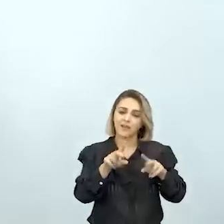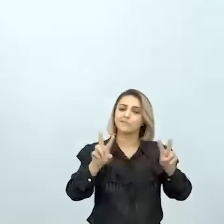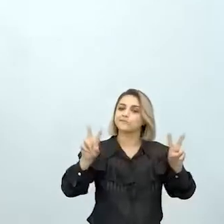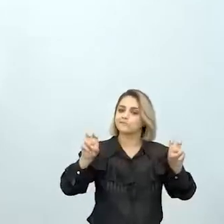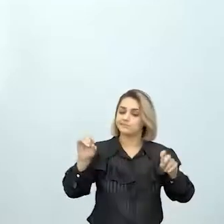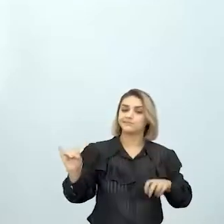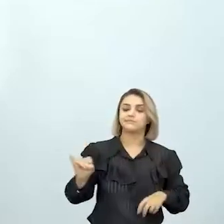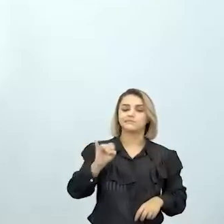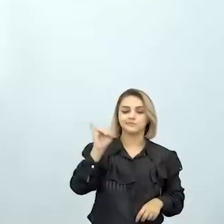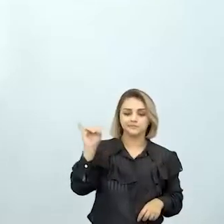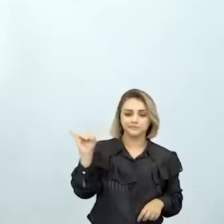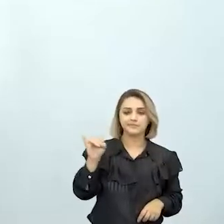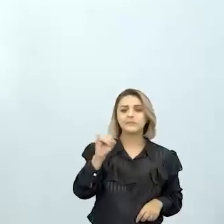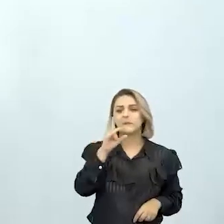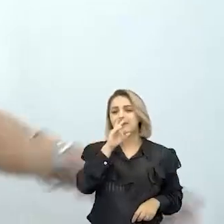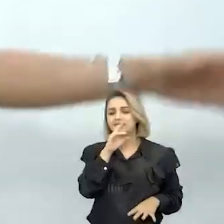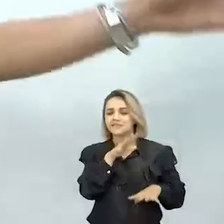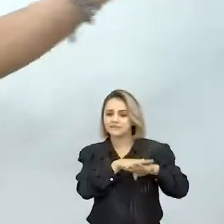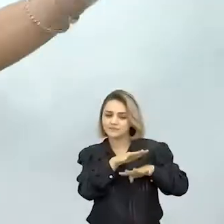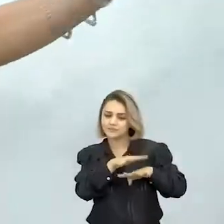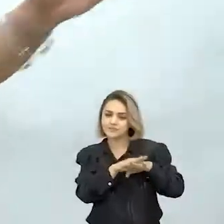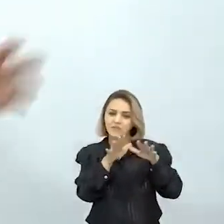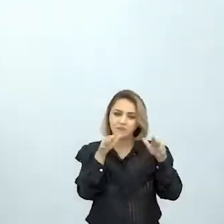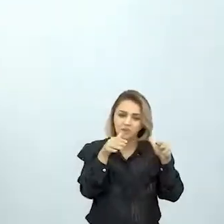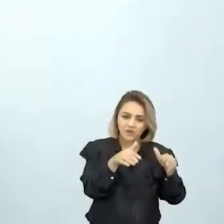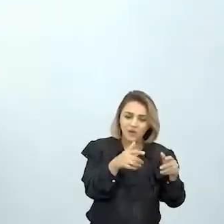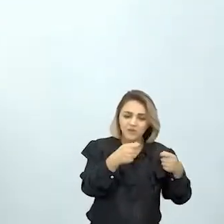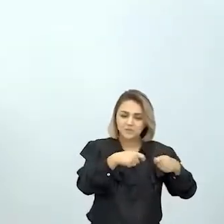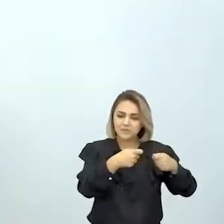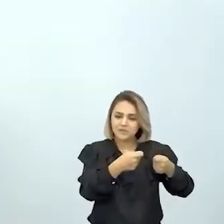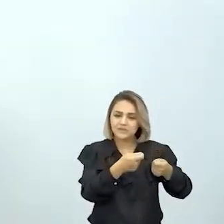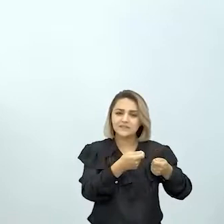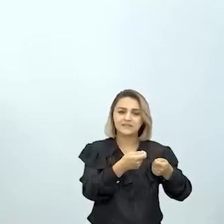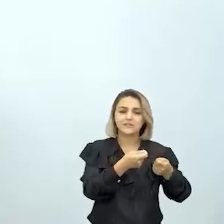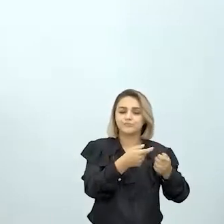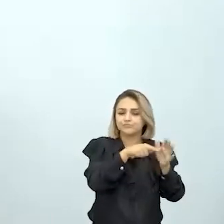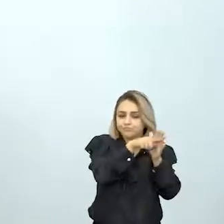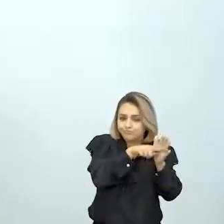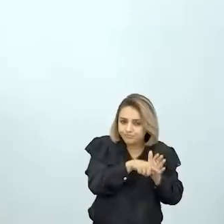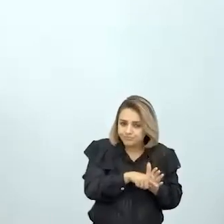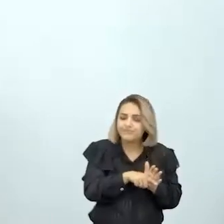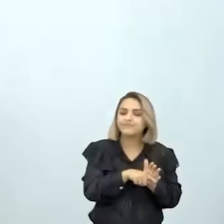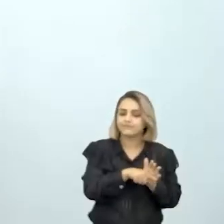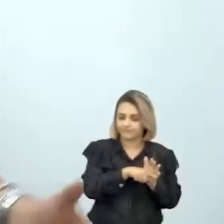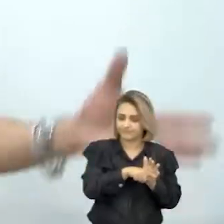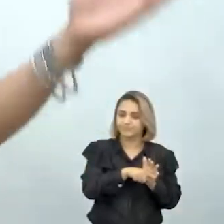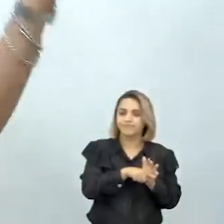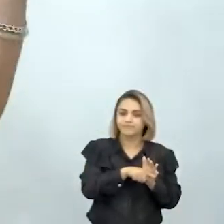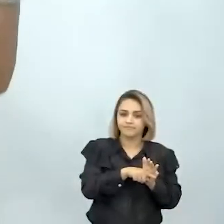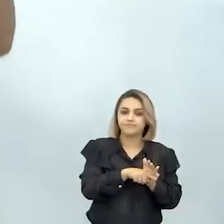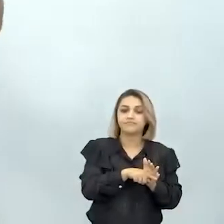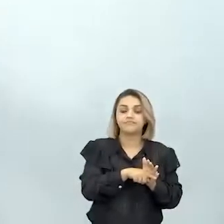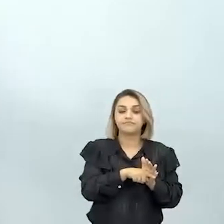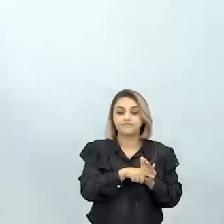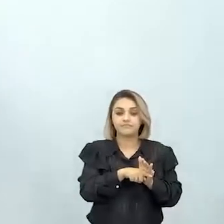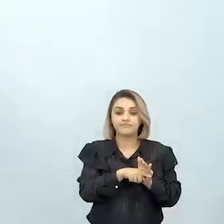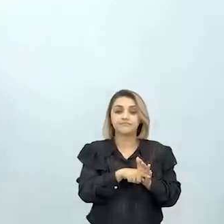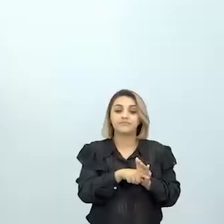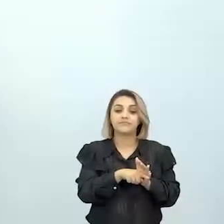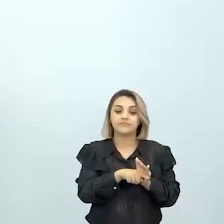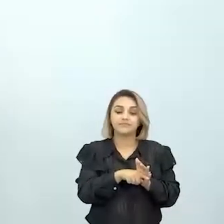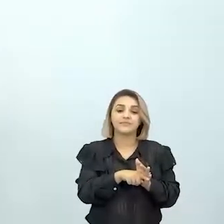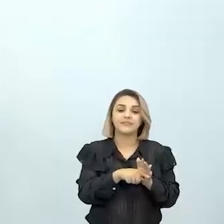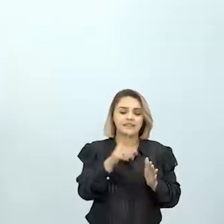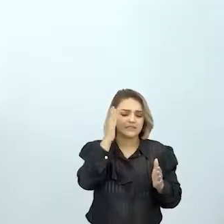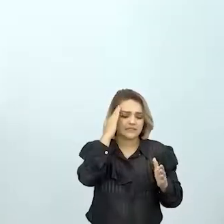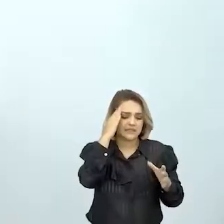já é mais matemático, né? Nós temos que estudar essa questão mais matematicamente. Aí uma coisa é a gente saber o que tem ali